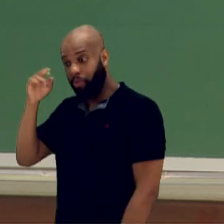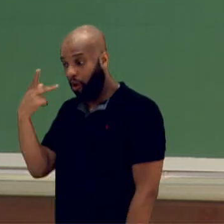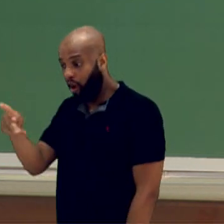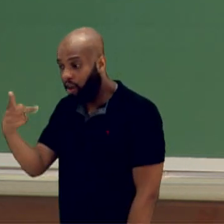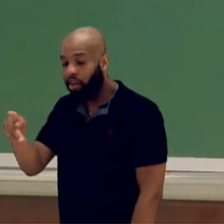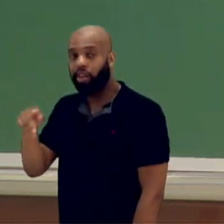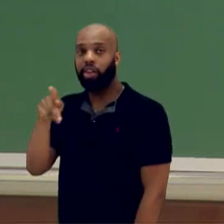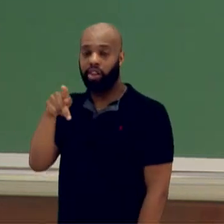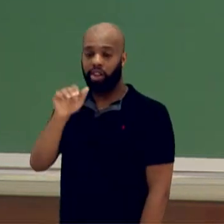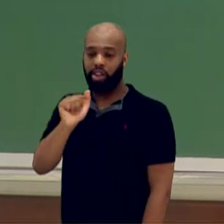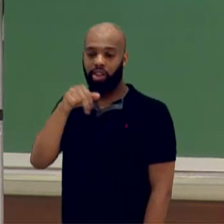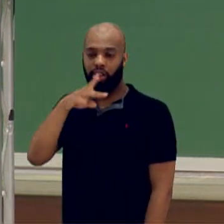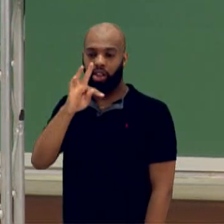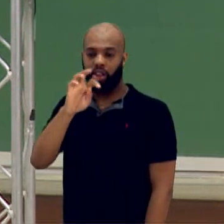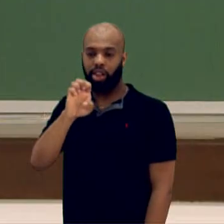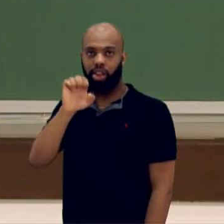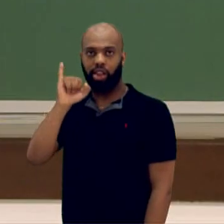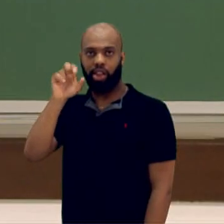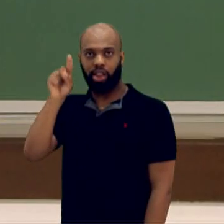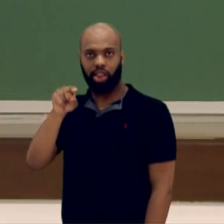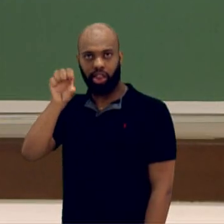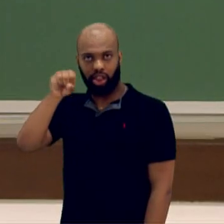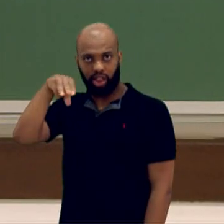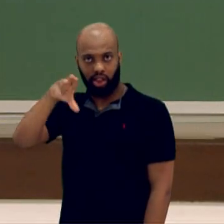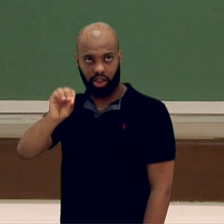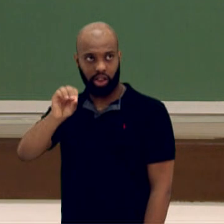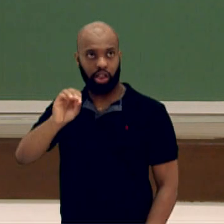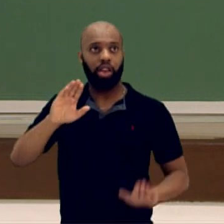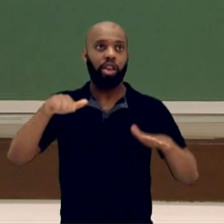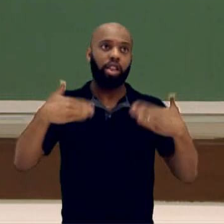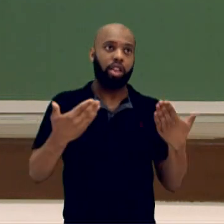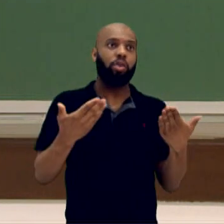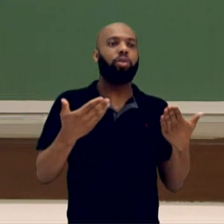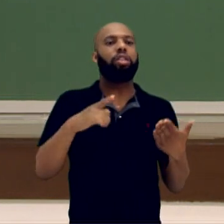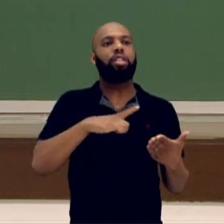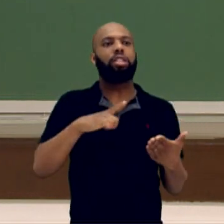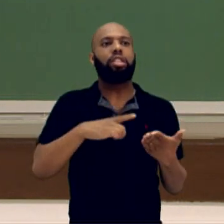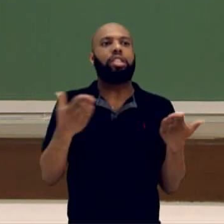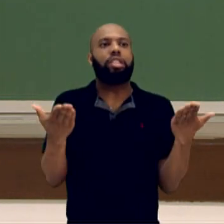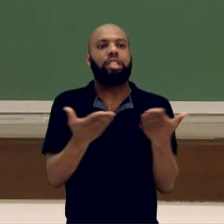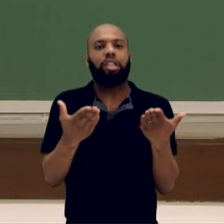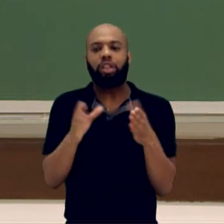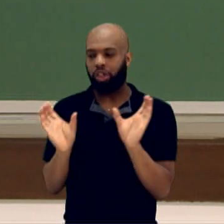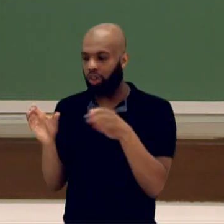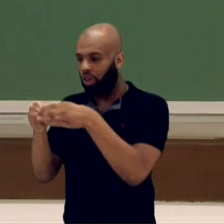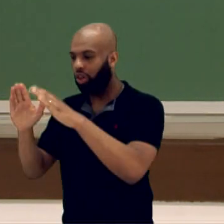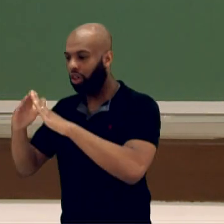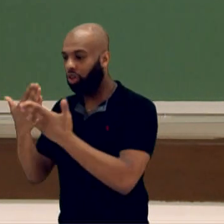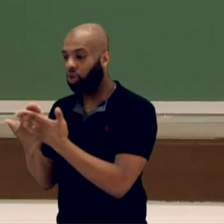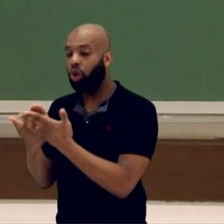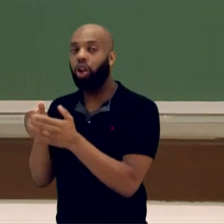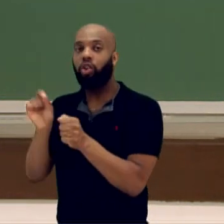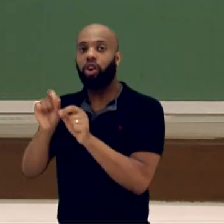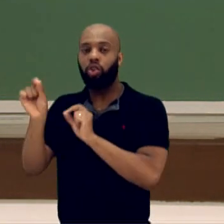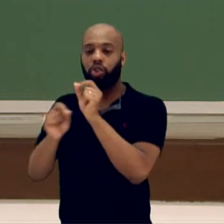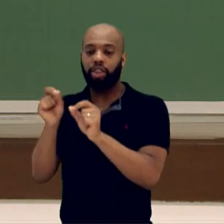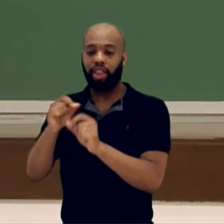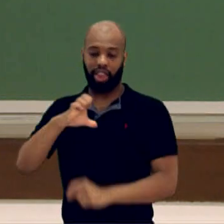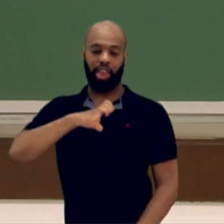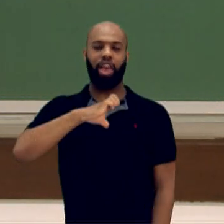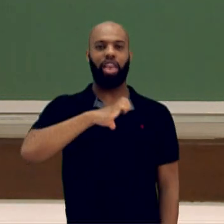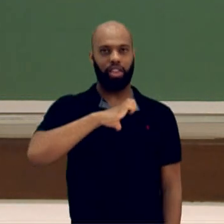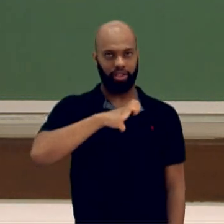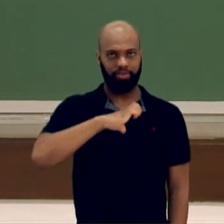né, de panteísmo, perfeito? Através disso, os estoicos vão construir a sua ética. Nós falamos,